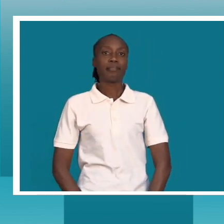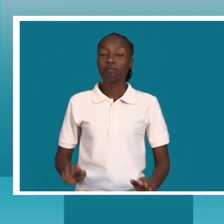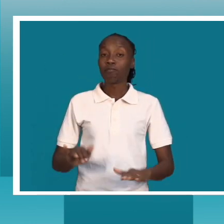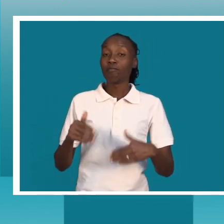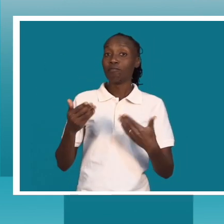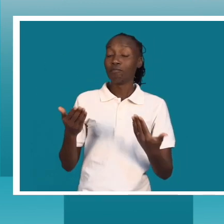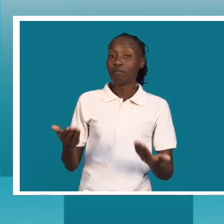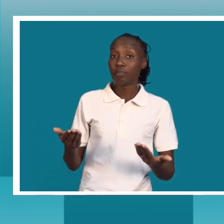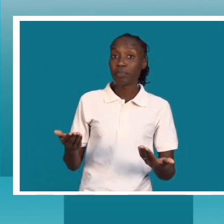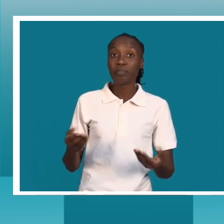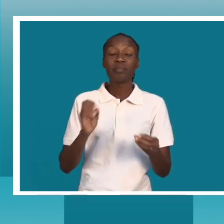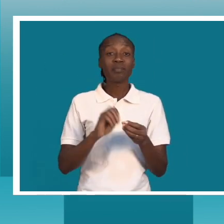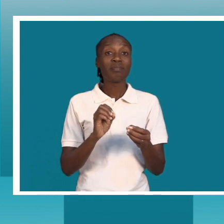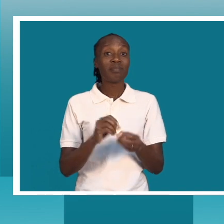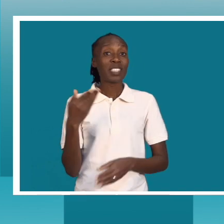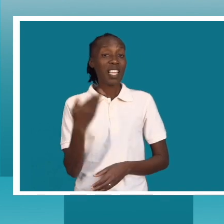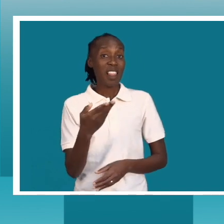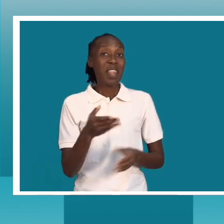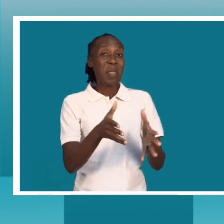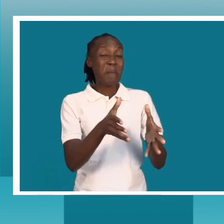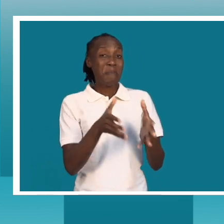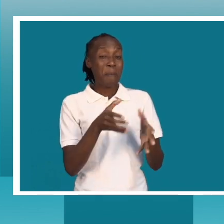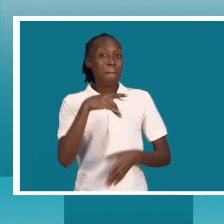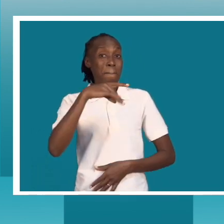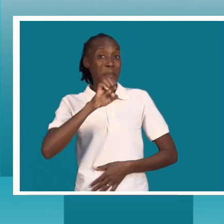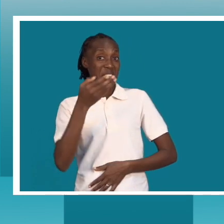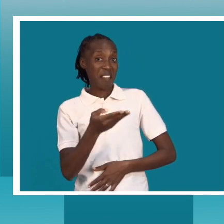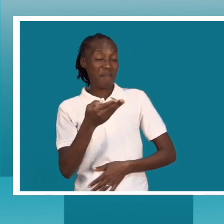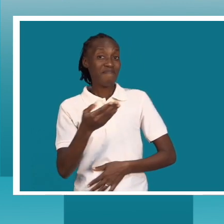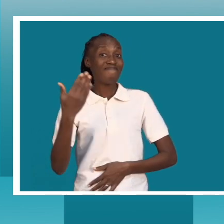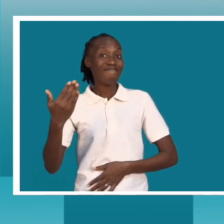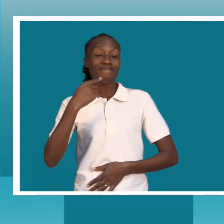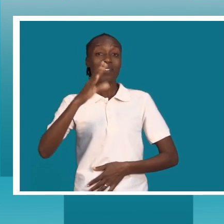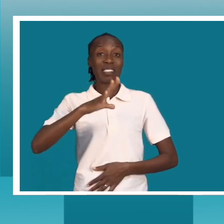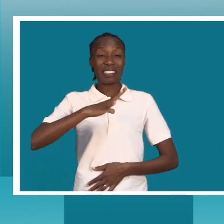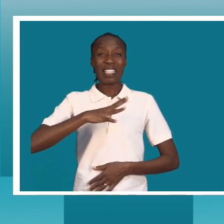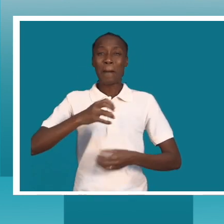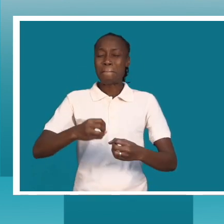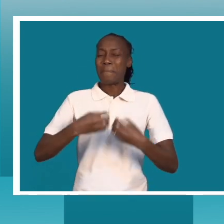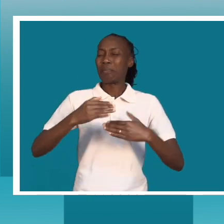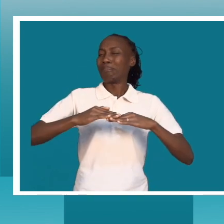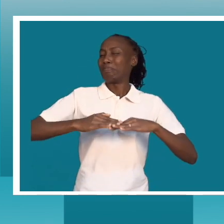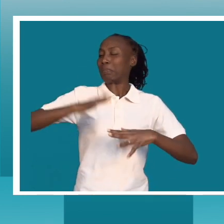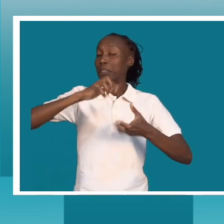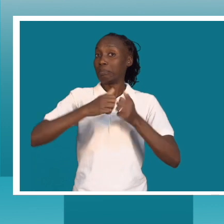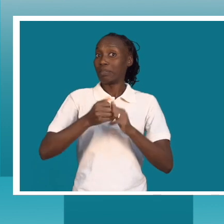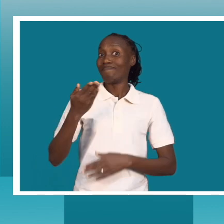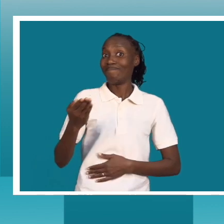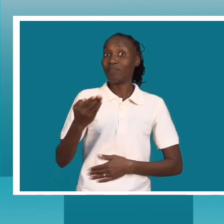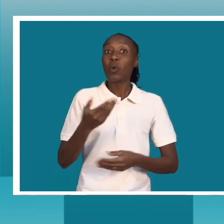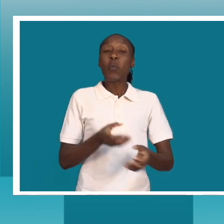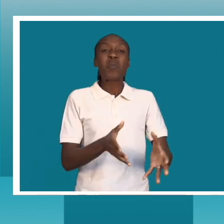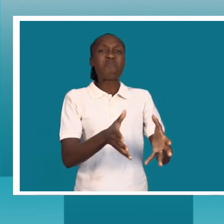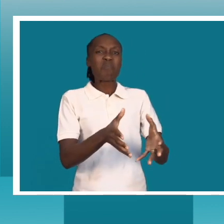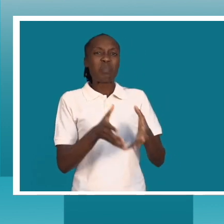A operação da perna ao lado direito, verdade. É o que mais me afeta, verdade, porque neste momento